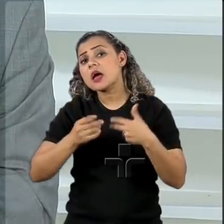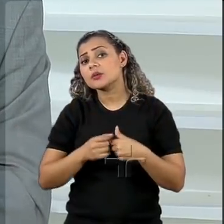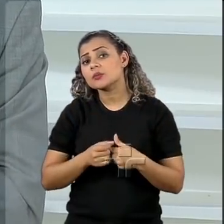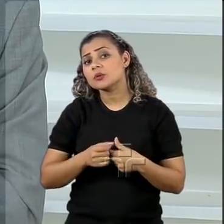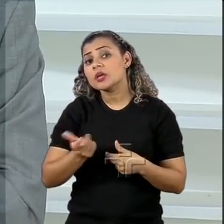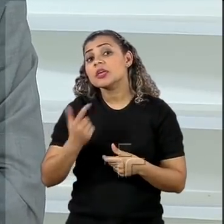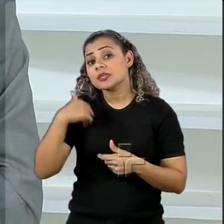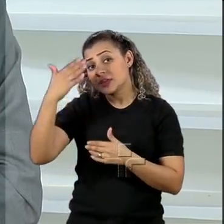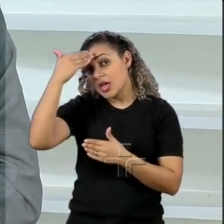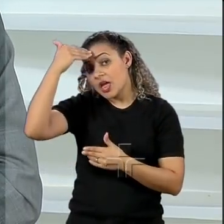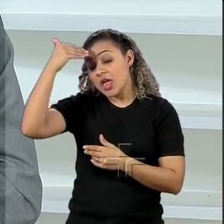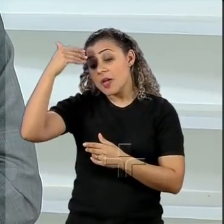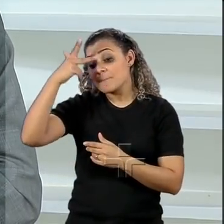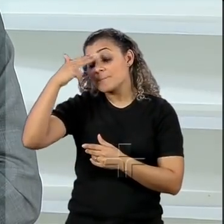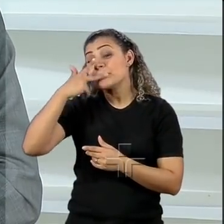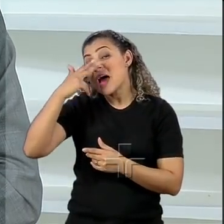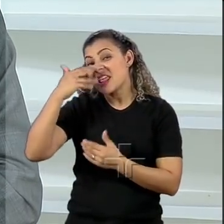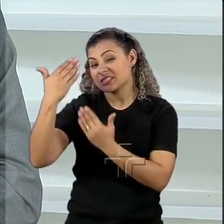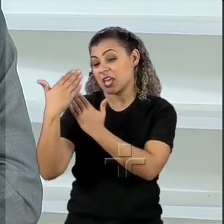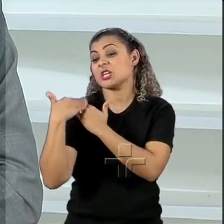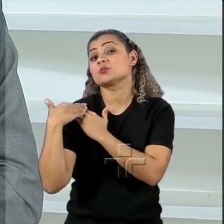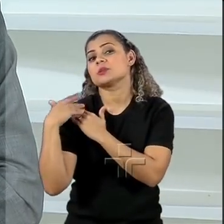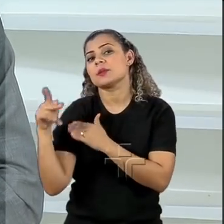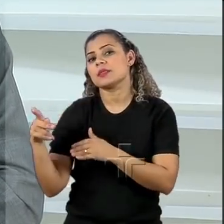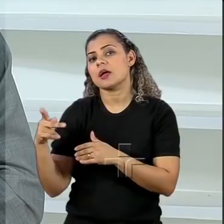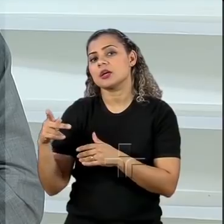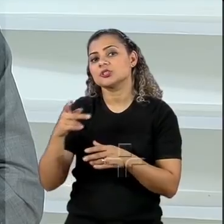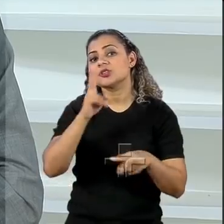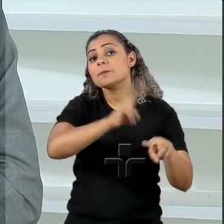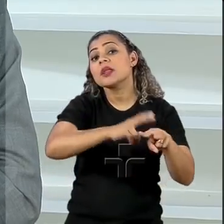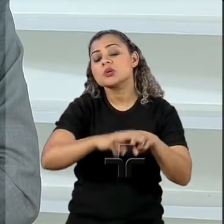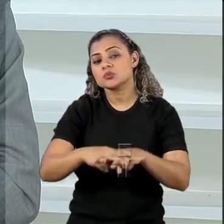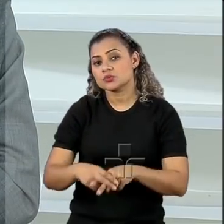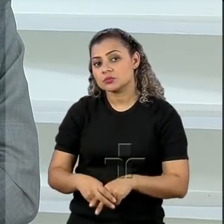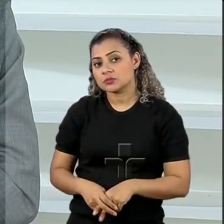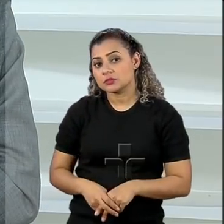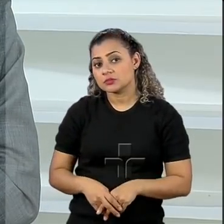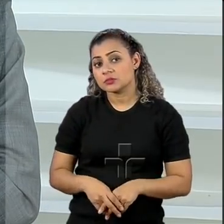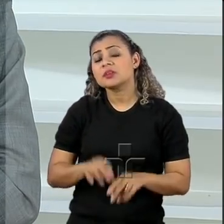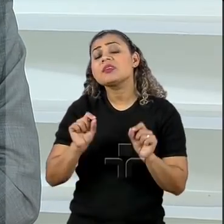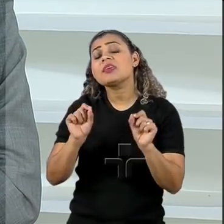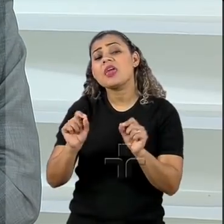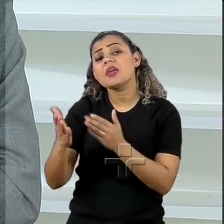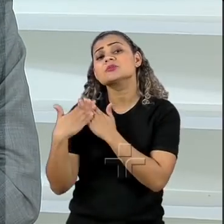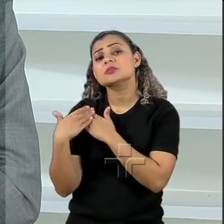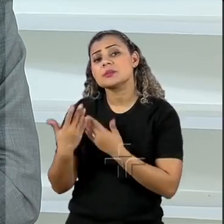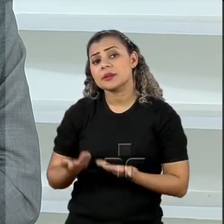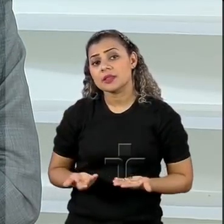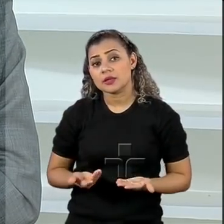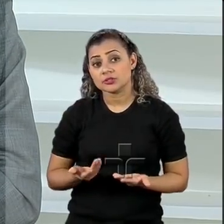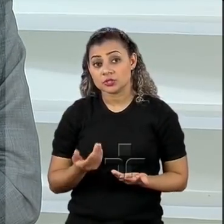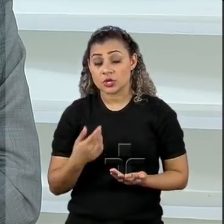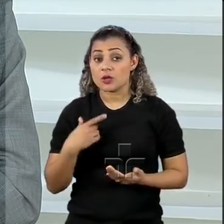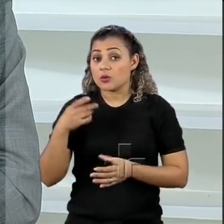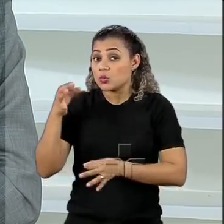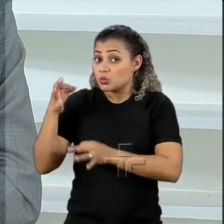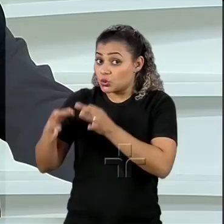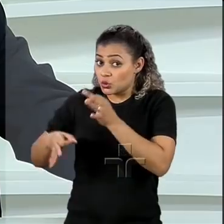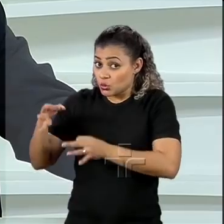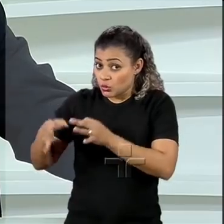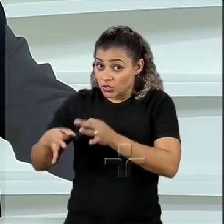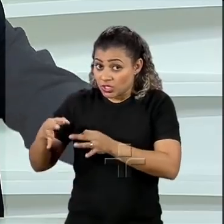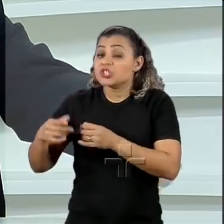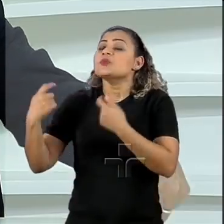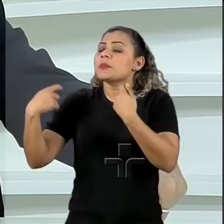processo. Mas a administração penitenciária é responsabilidade do Executivo. Não, mas o juiz da execução